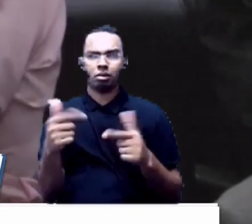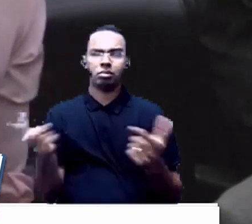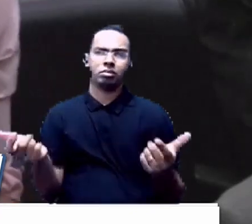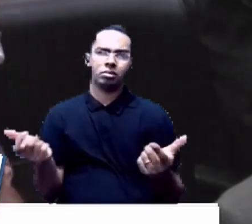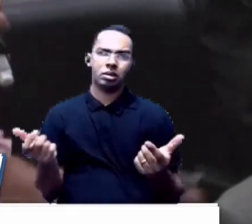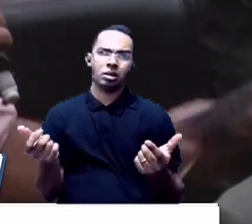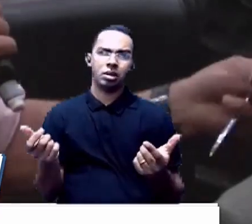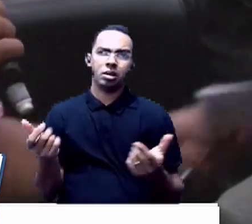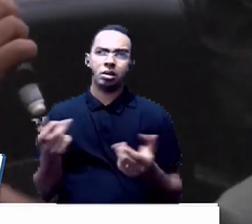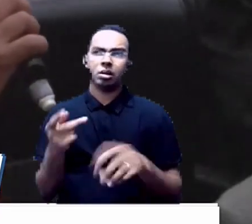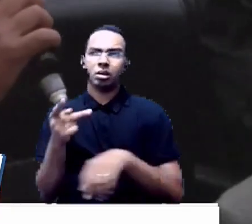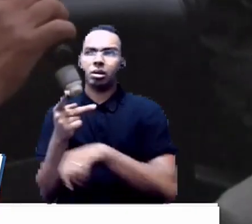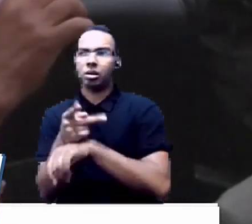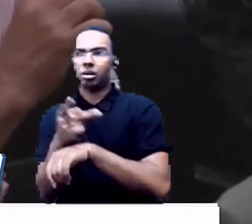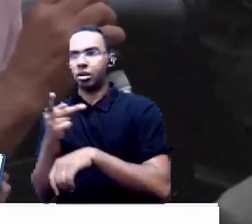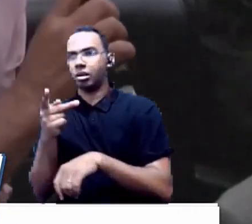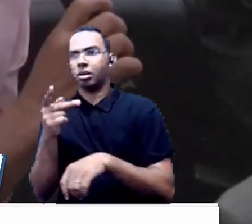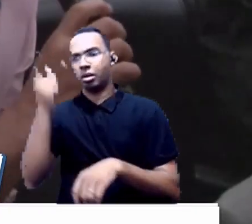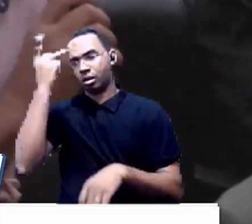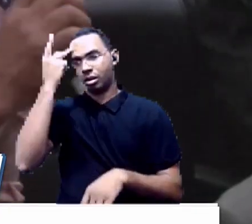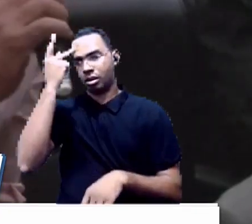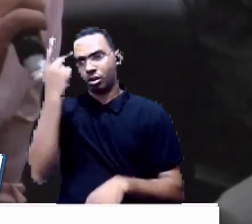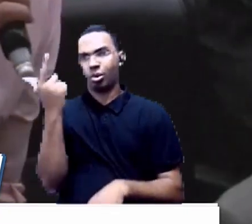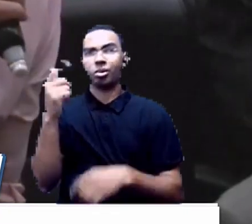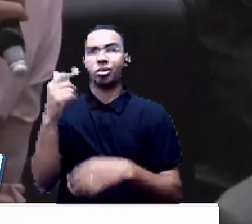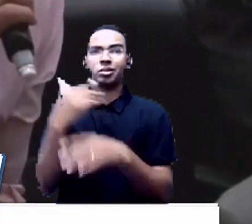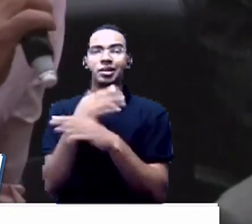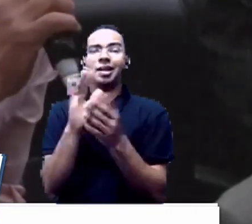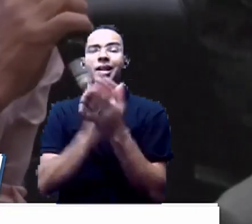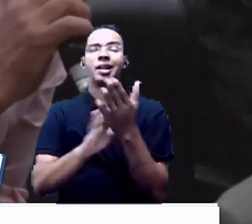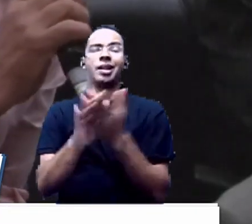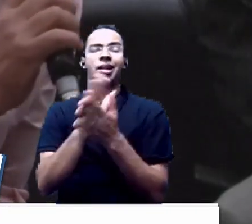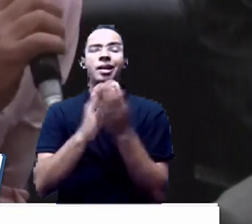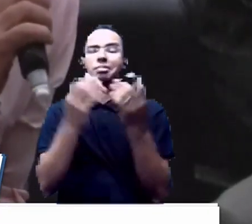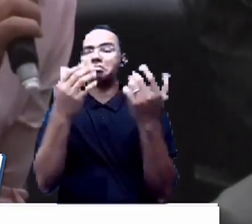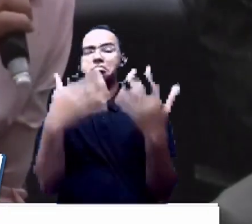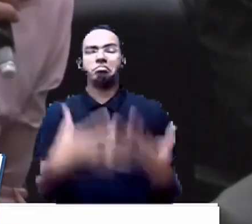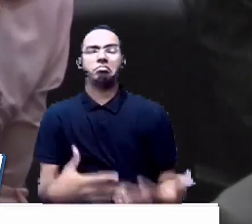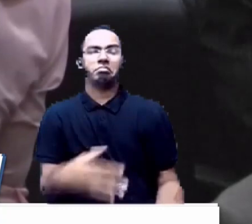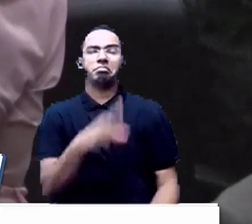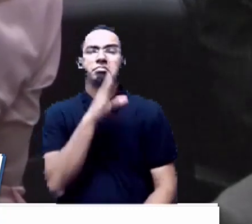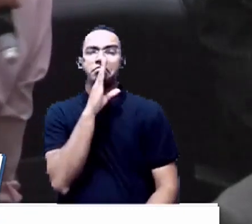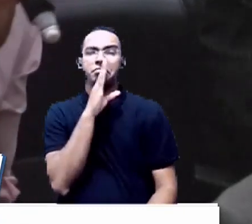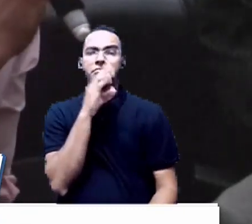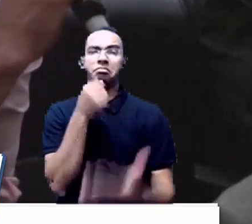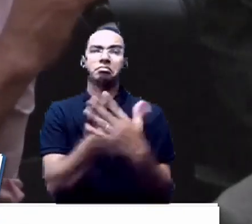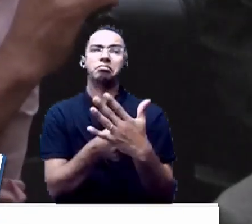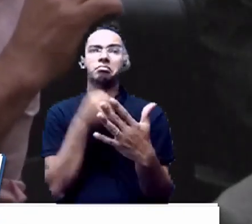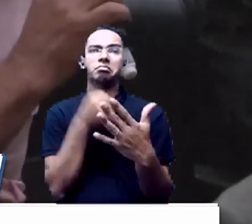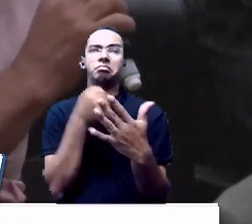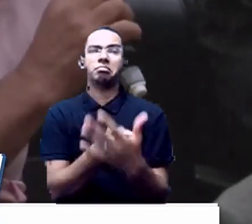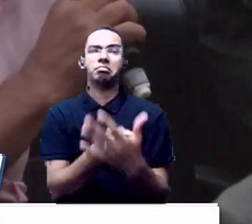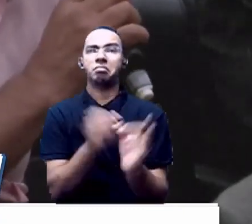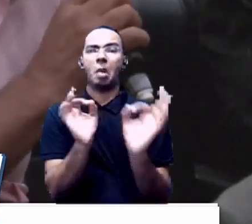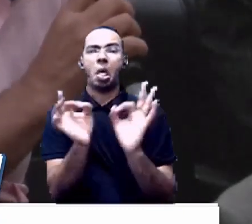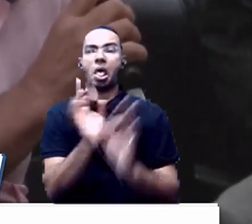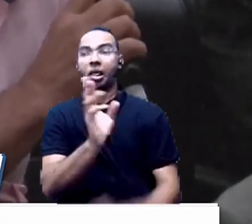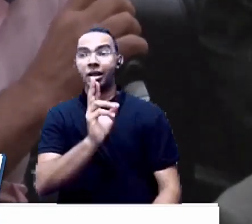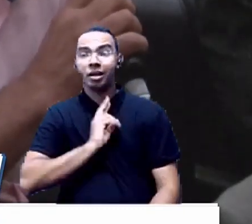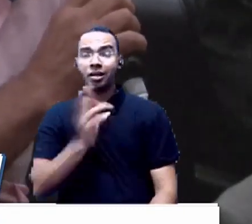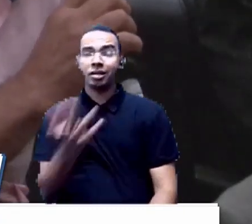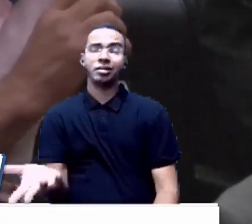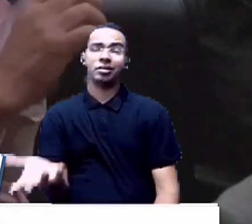para o Sim Paulista, buscamos Pedregulho, mas nada é nos falado, excelência. A gente só bate aqui e não tem resposta.